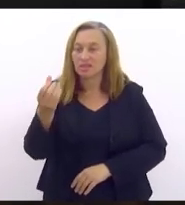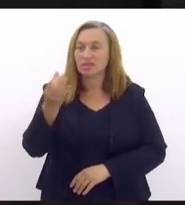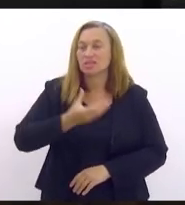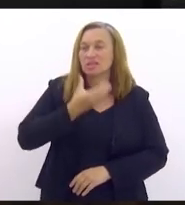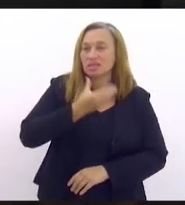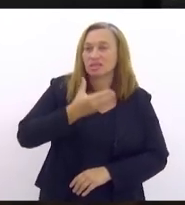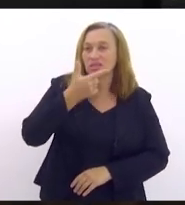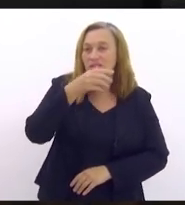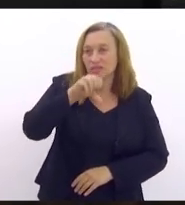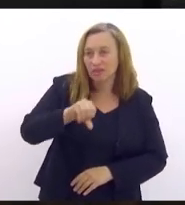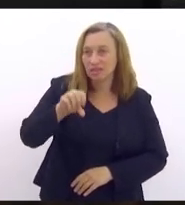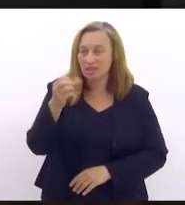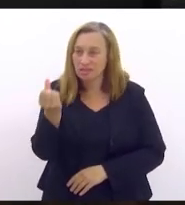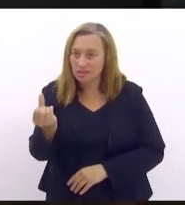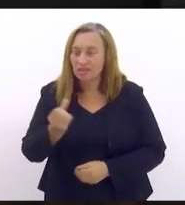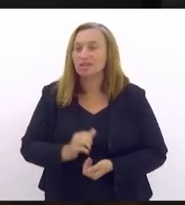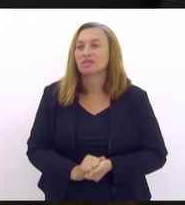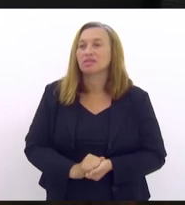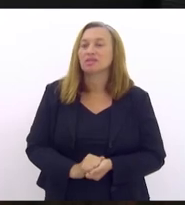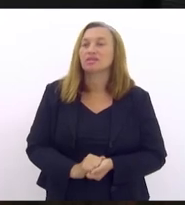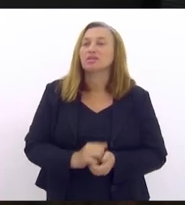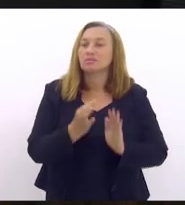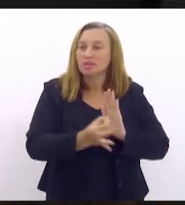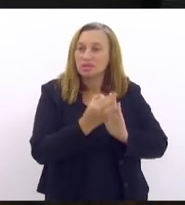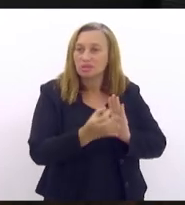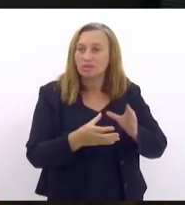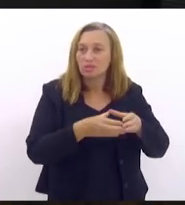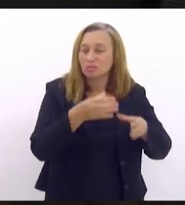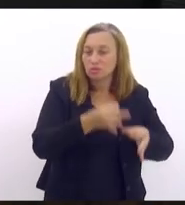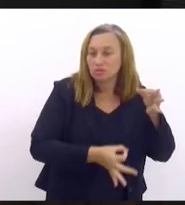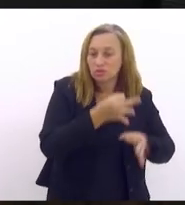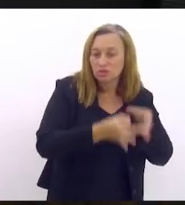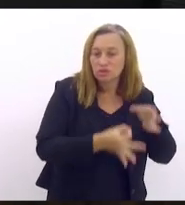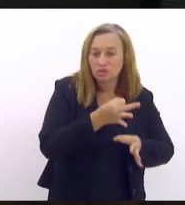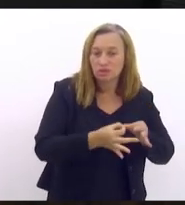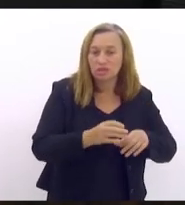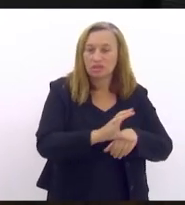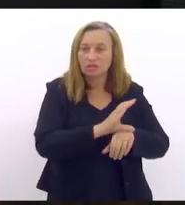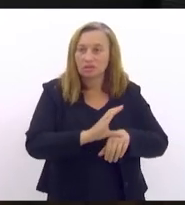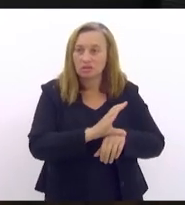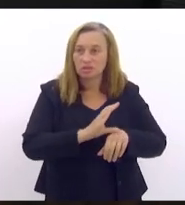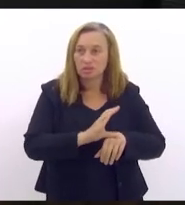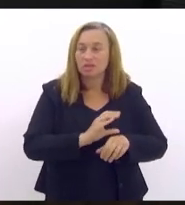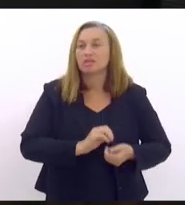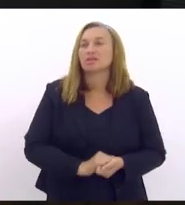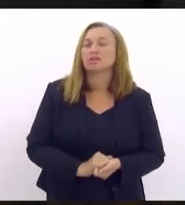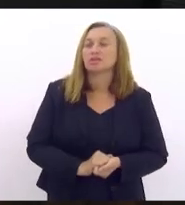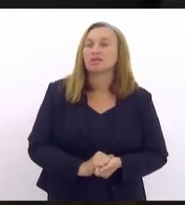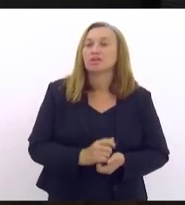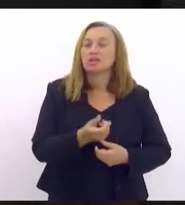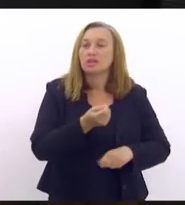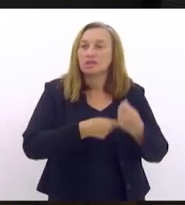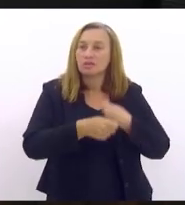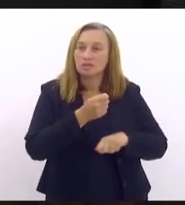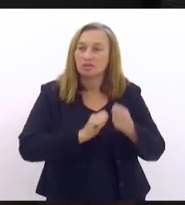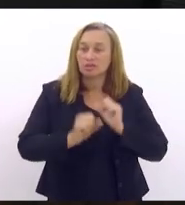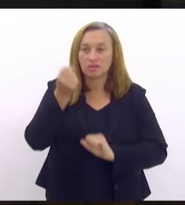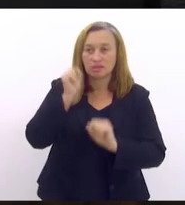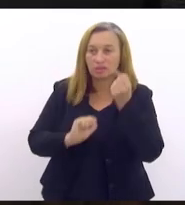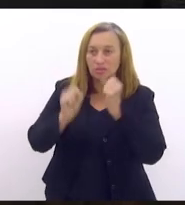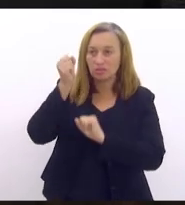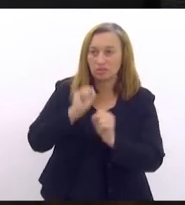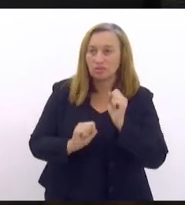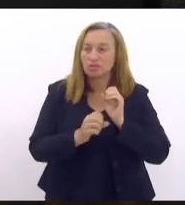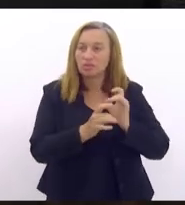dezembro de 96. Pareceres das comissões de Constituição e Justiça pela Constitucionalidade, de Economia, Indústria e Comércio, favorável,